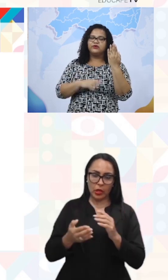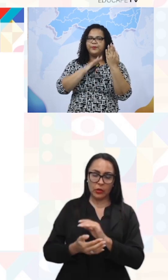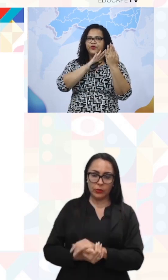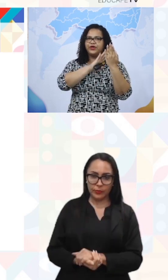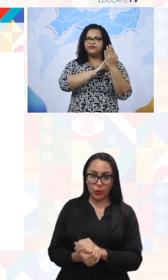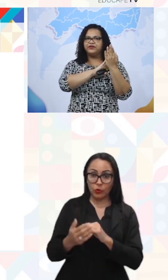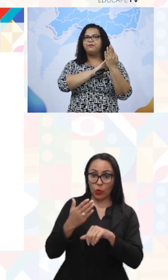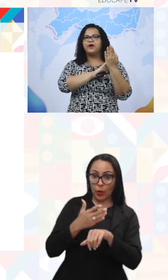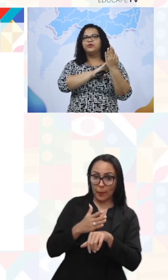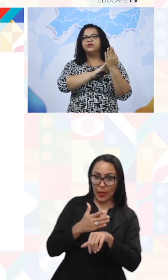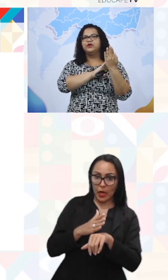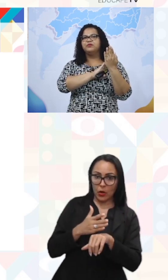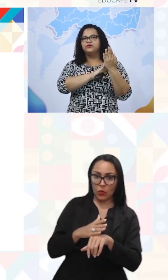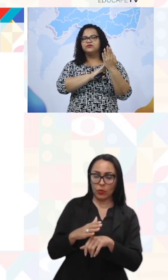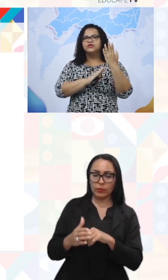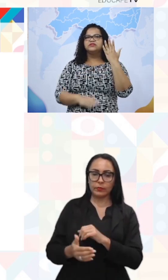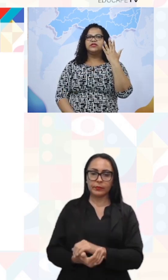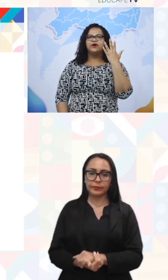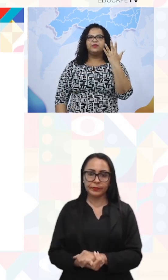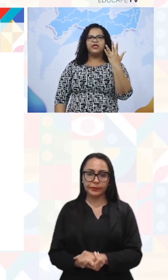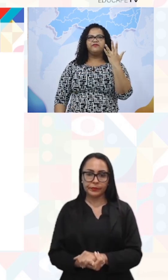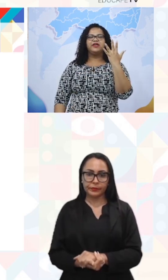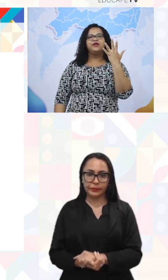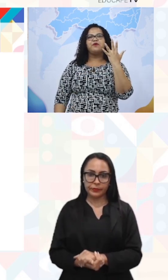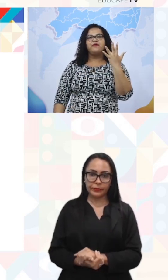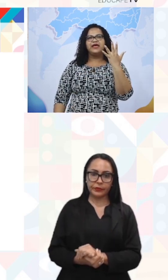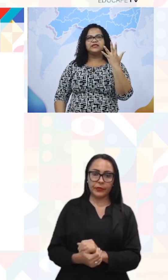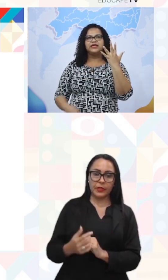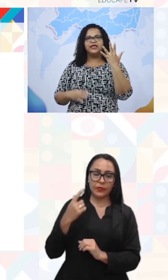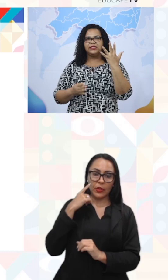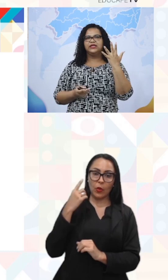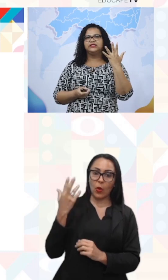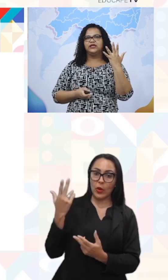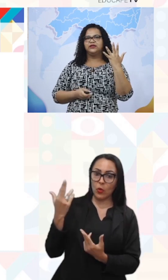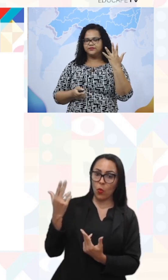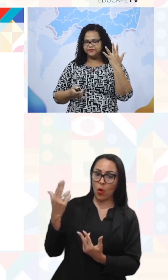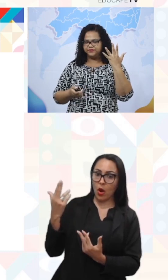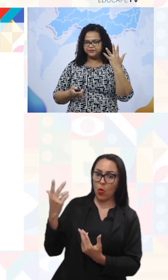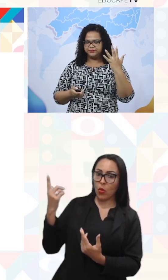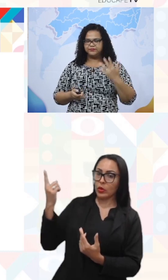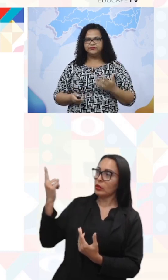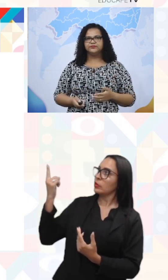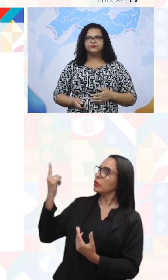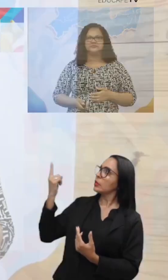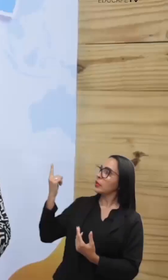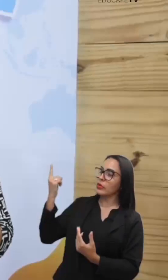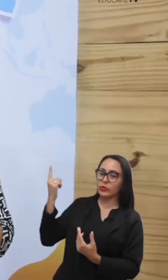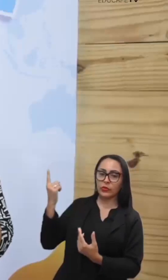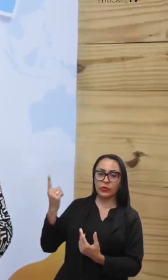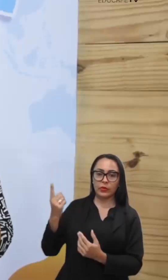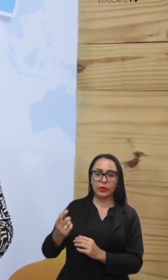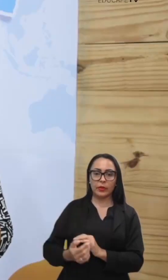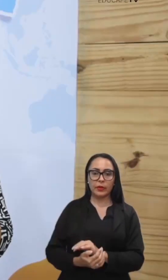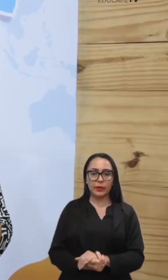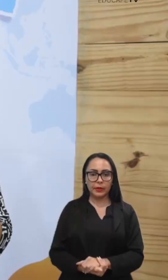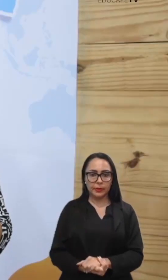branco, porque eu estou vendo a palma da minha mão. Se eu abrir, fica igual a essa daí que está na tela.